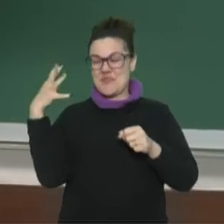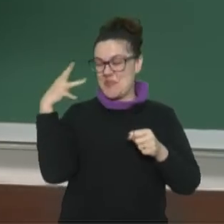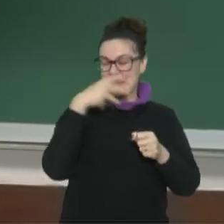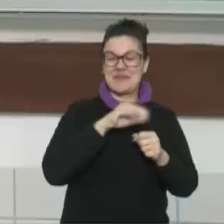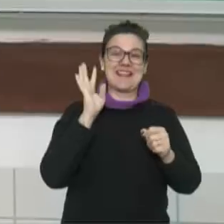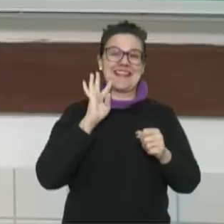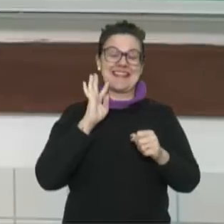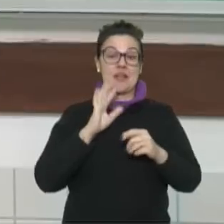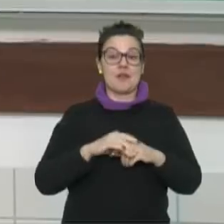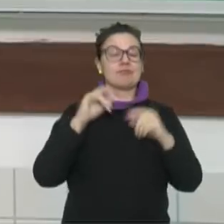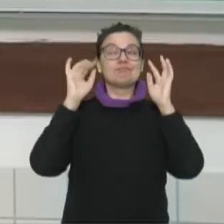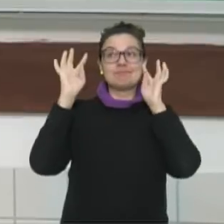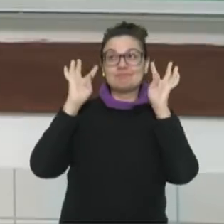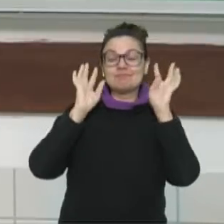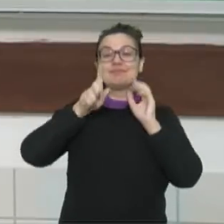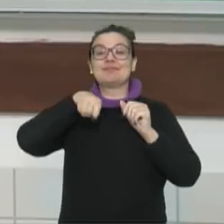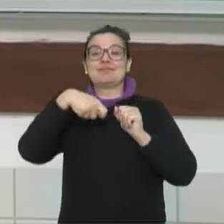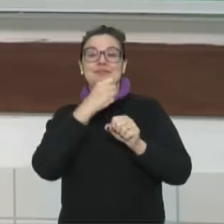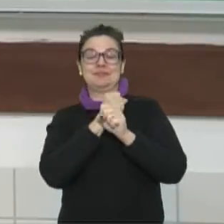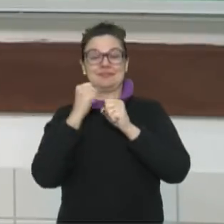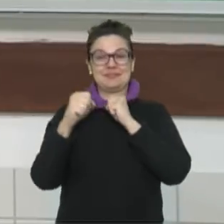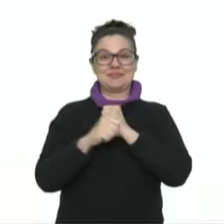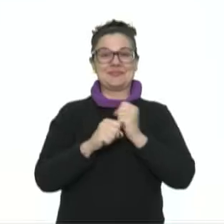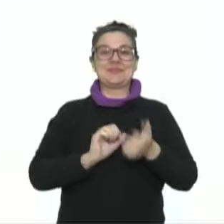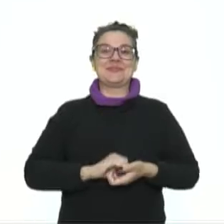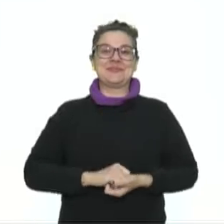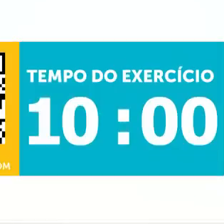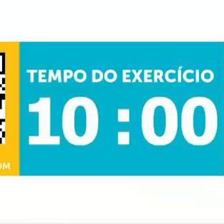legal, tá? Uma reflexão bem bonita.